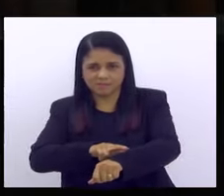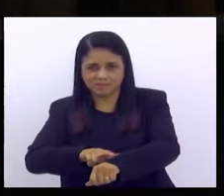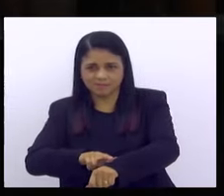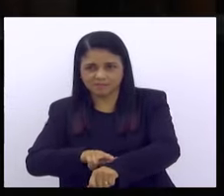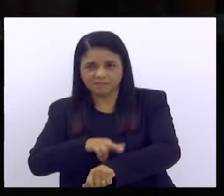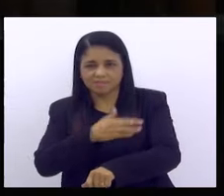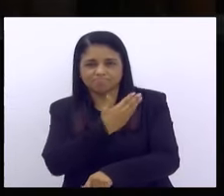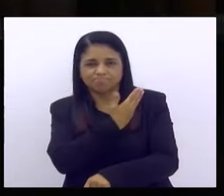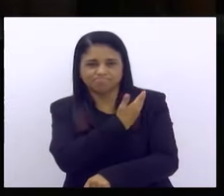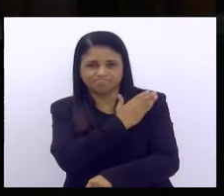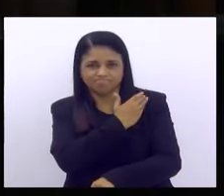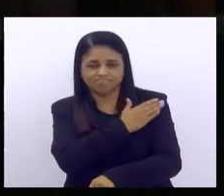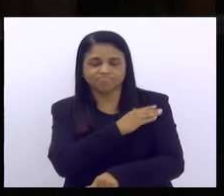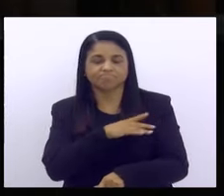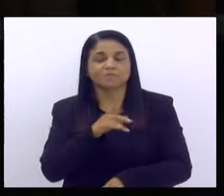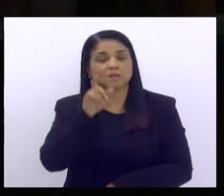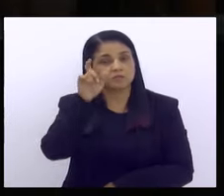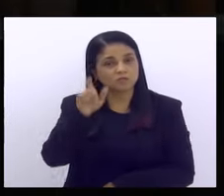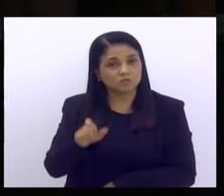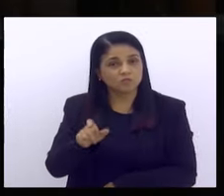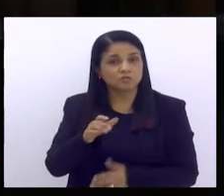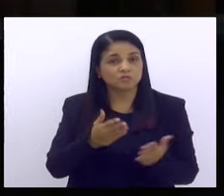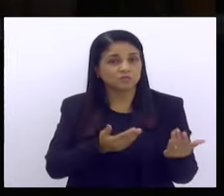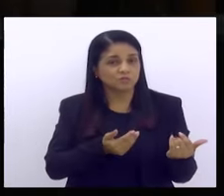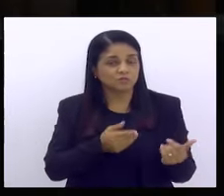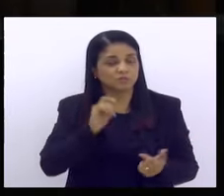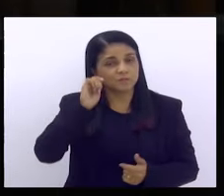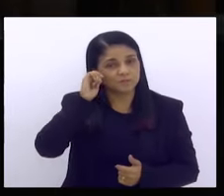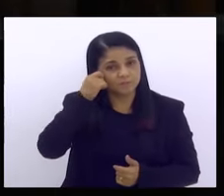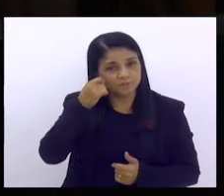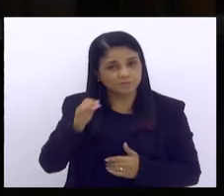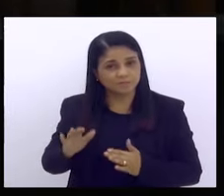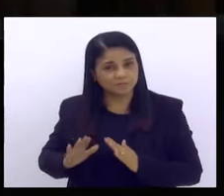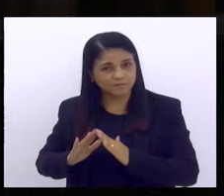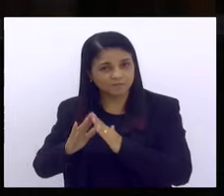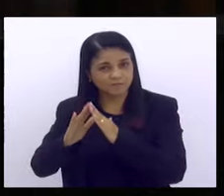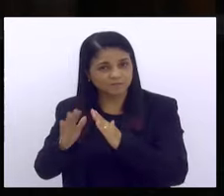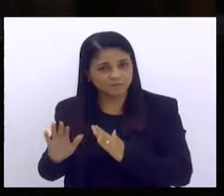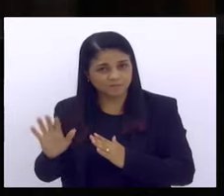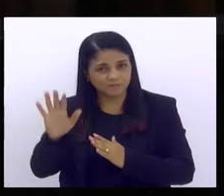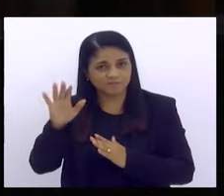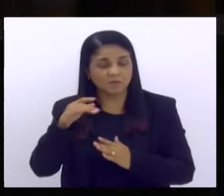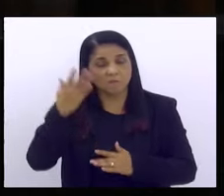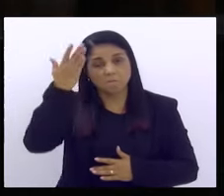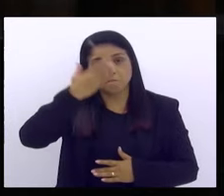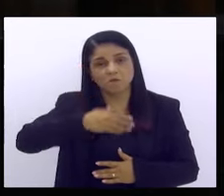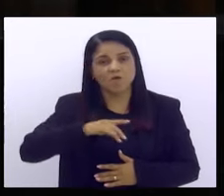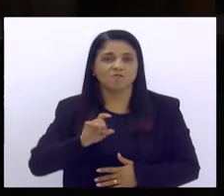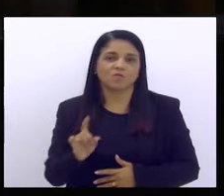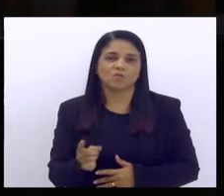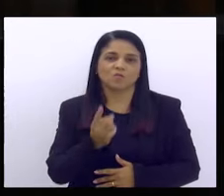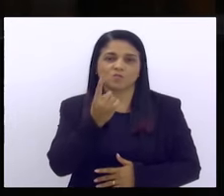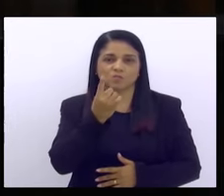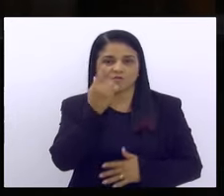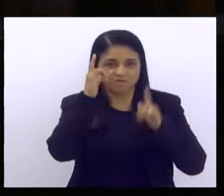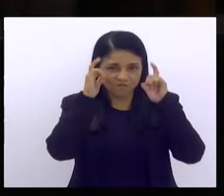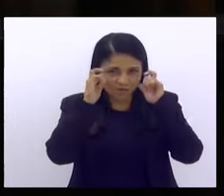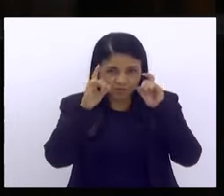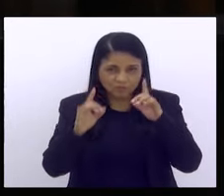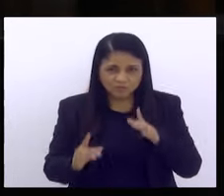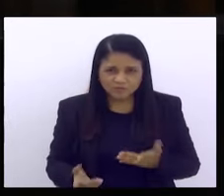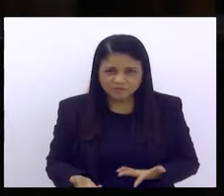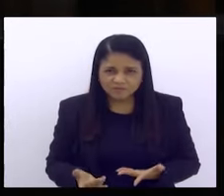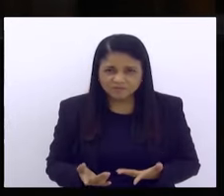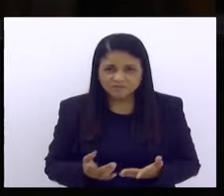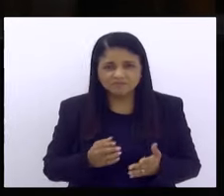reconheceram jovens pretos de favela e periferia como se fosse a única prova exclusiva um reconhecimento de uma fotografia. E não